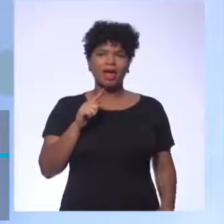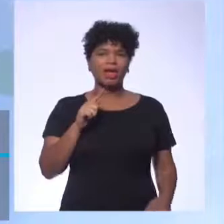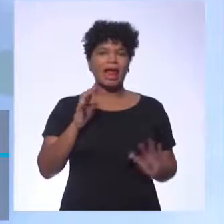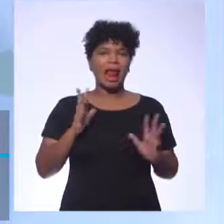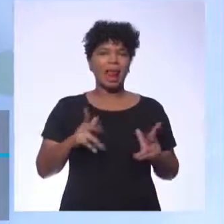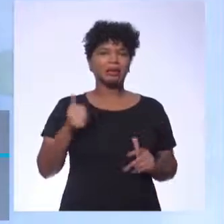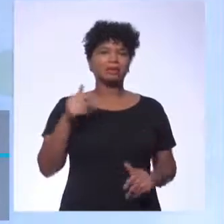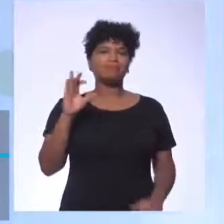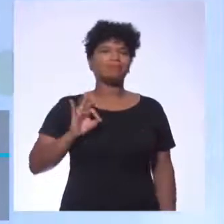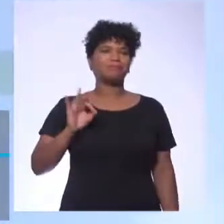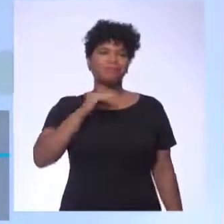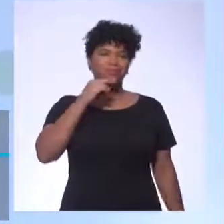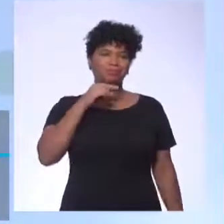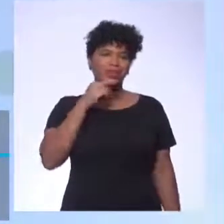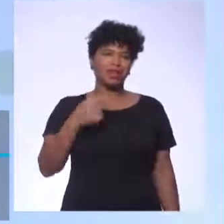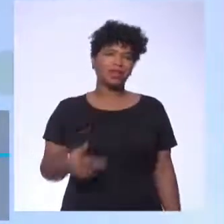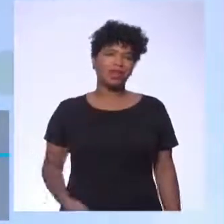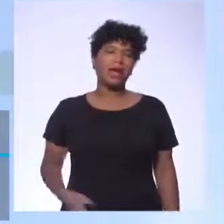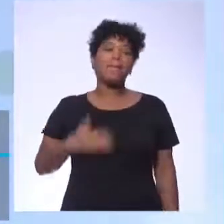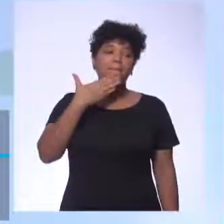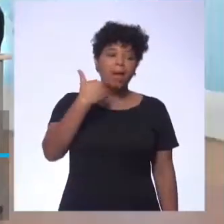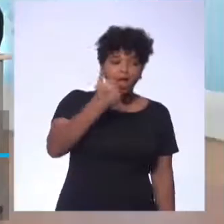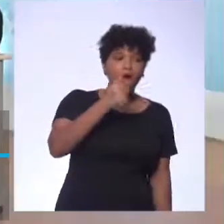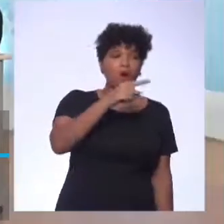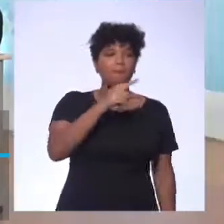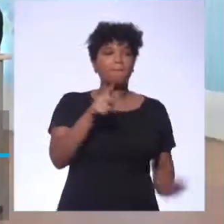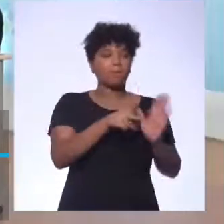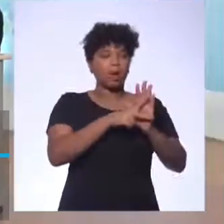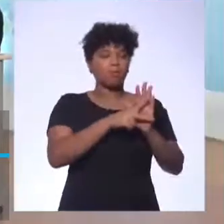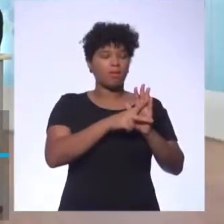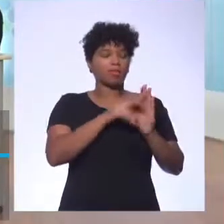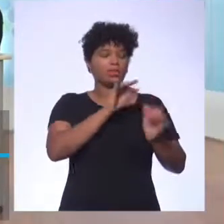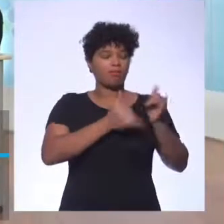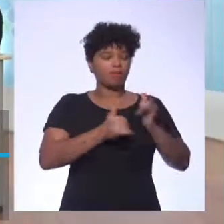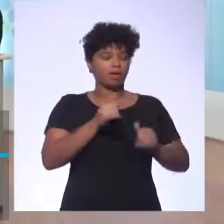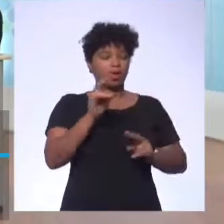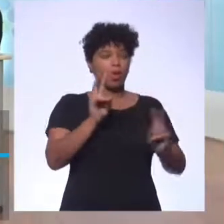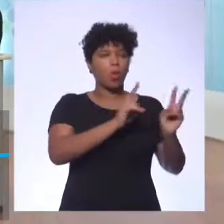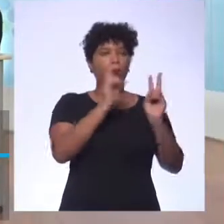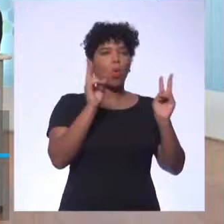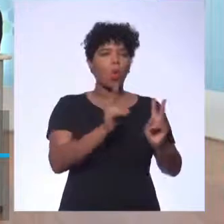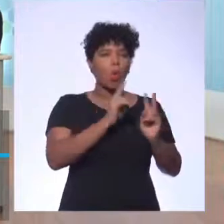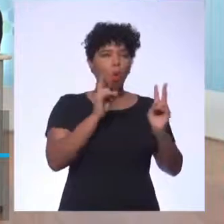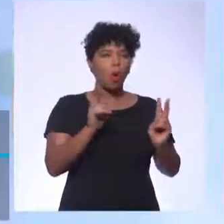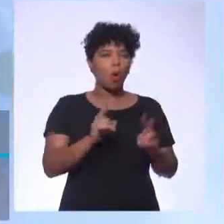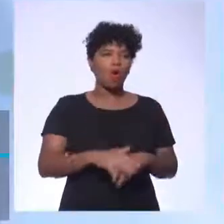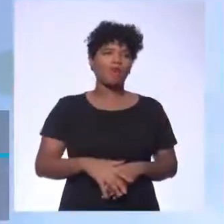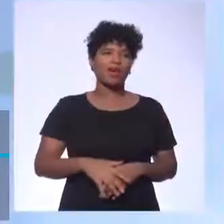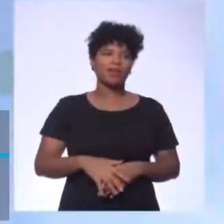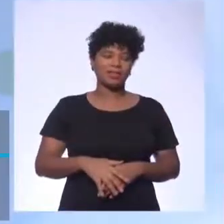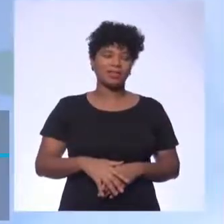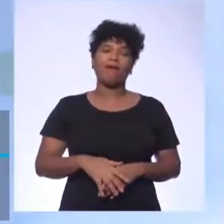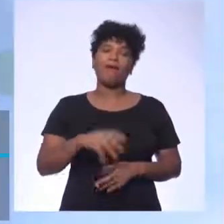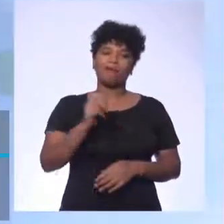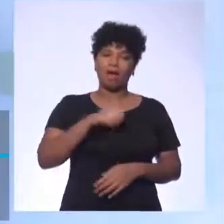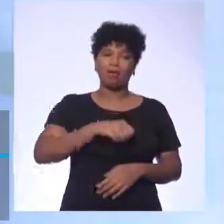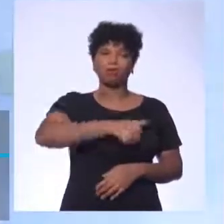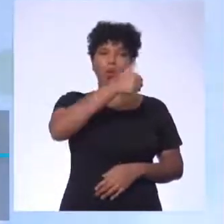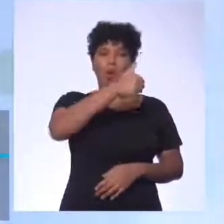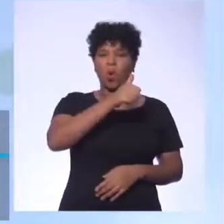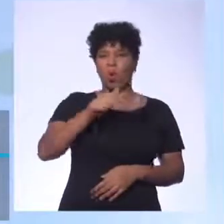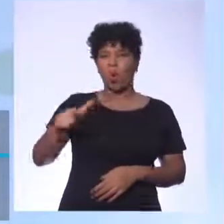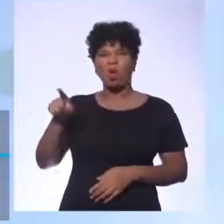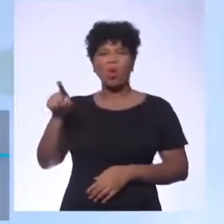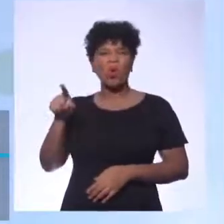eu ter energia à base de combustíveis fósseis. Né? Muito melhor. Né? Às vezes a pessoa fala assim, os